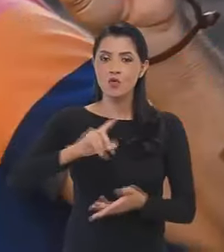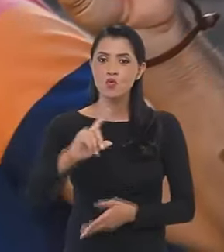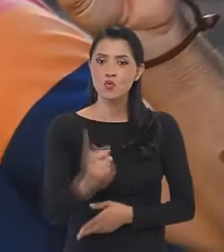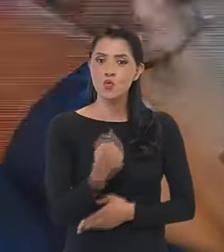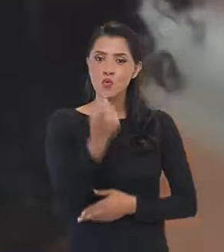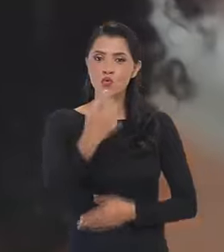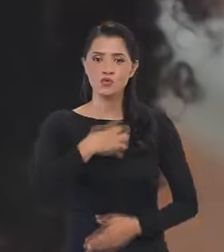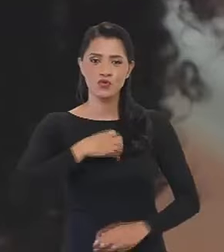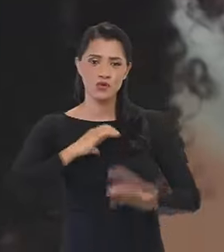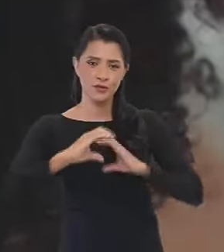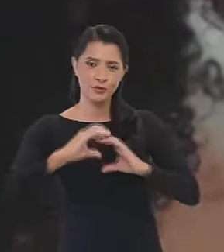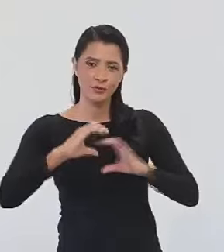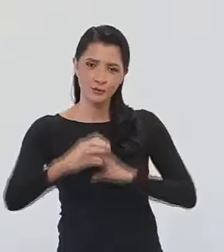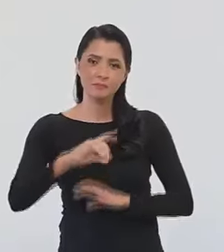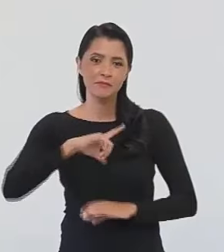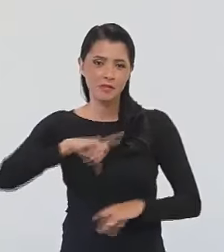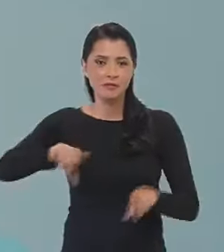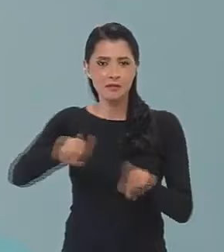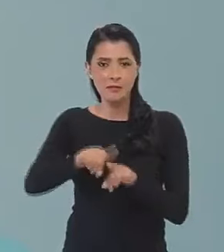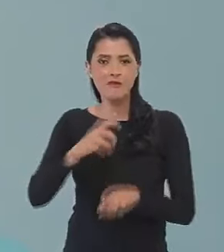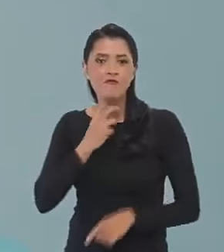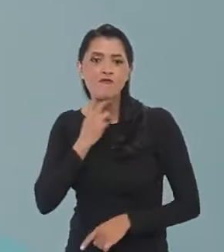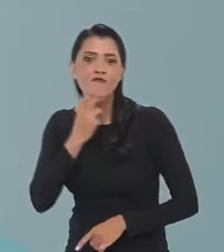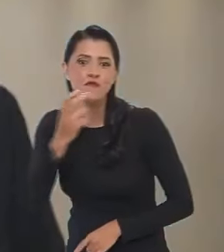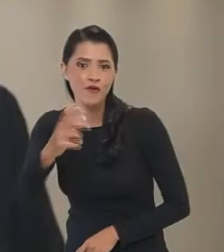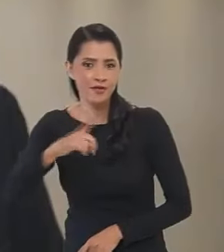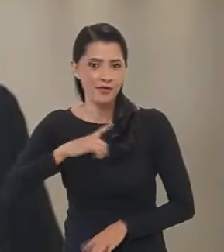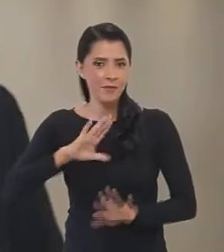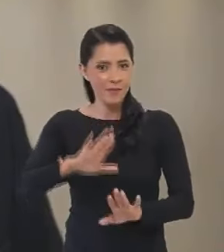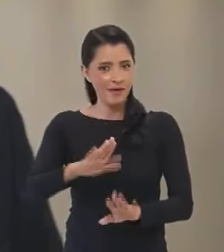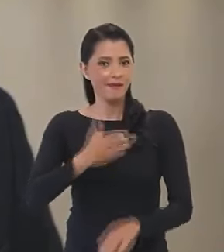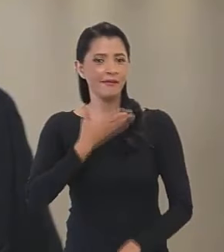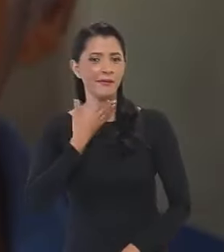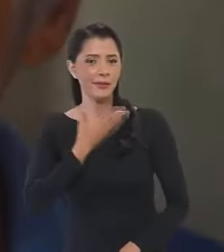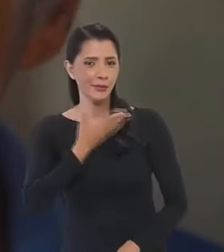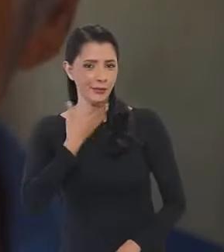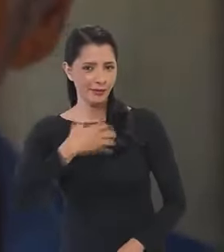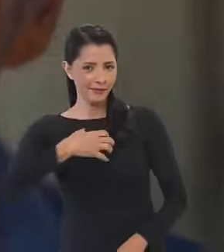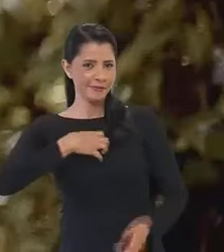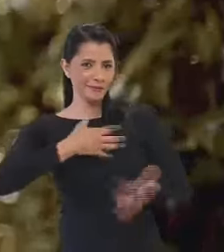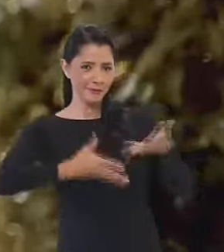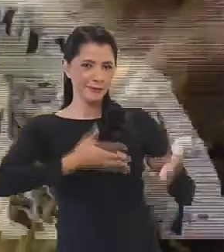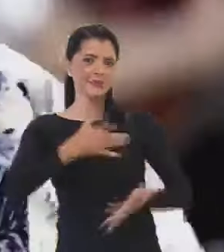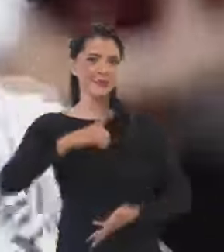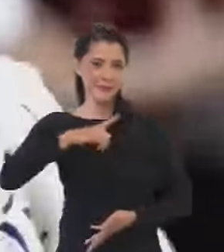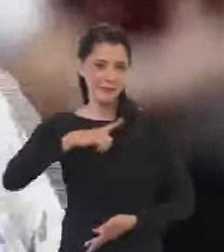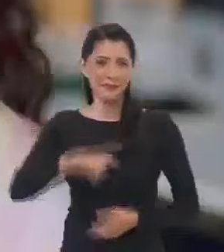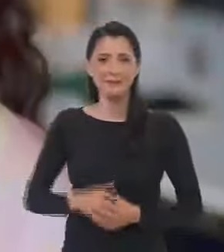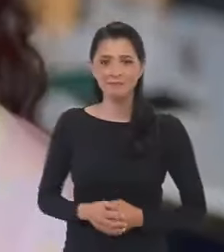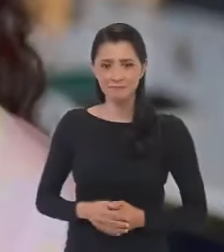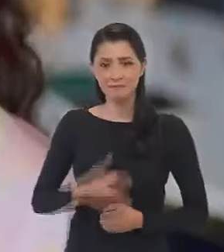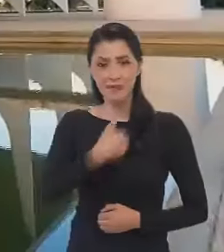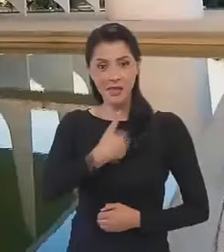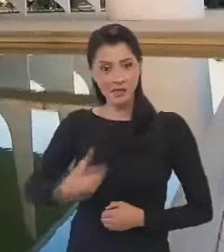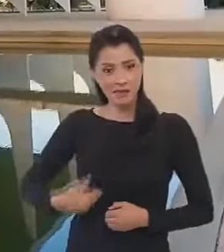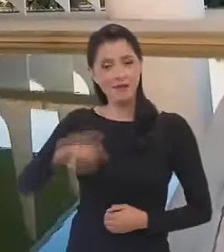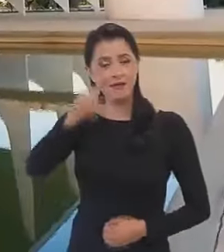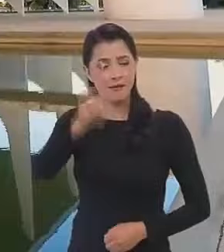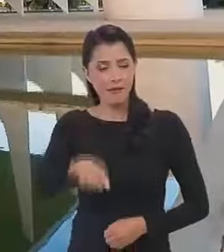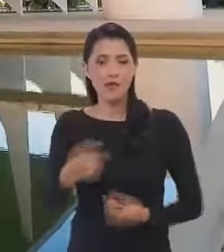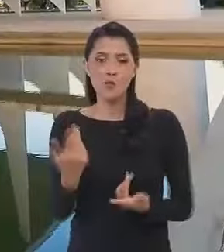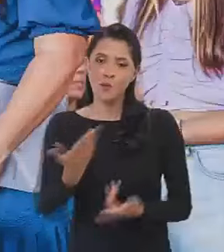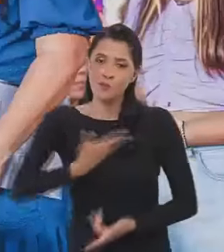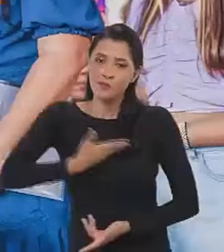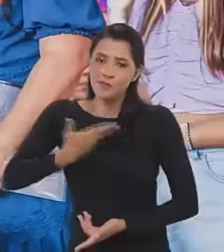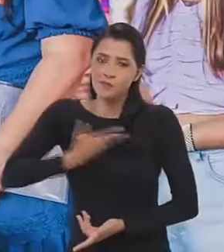autêntico na maneira que comunica que tem voz mas Ué quem disse que não tem sotaque é governamental é